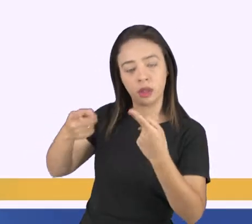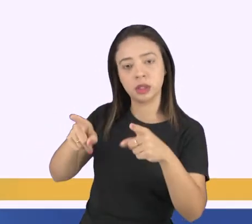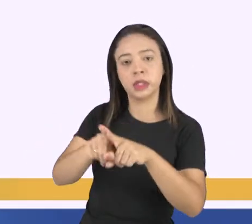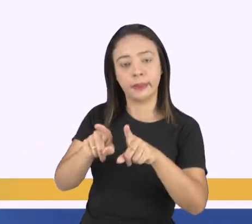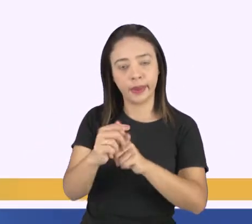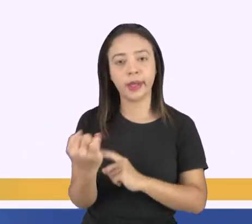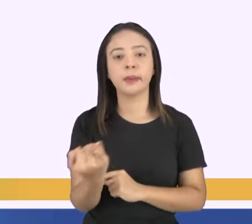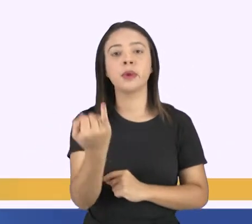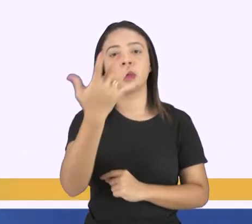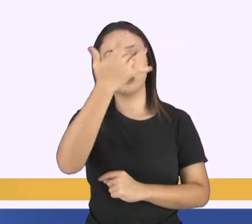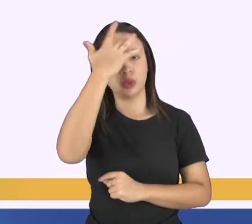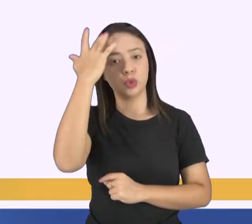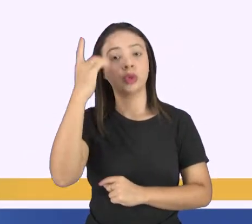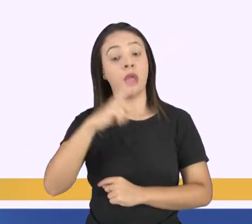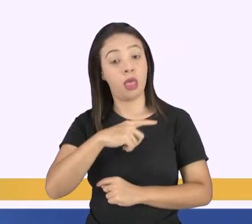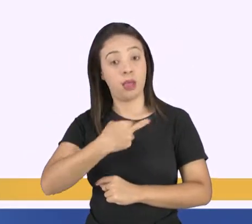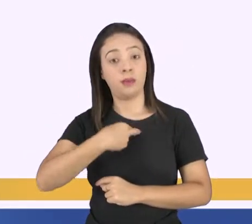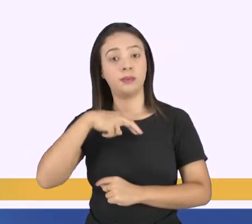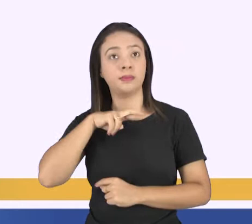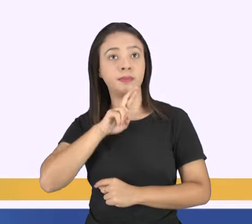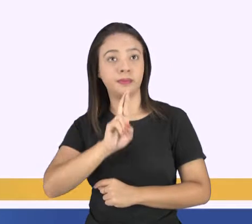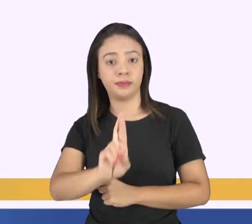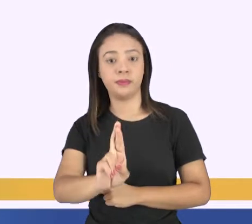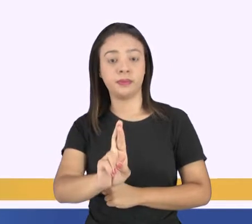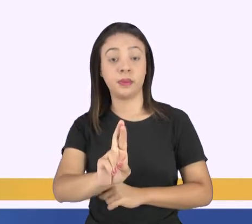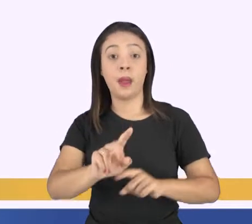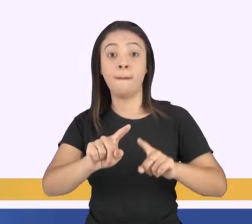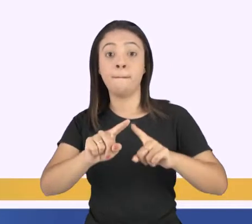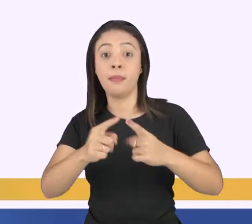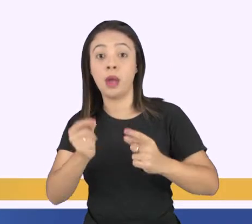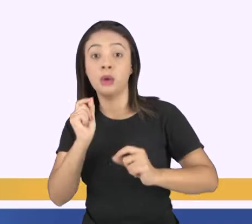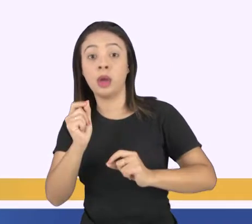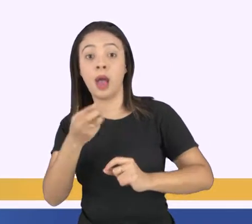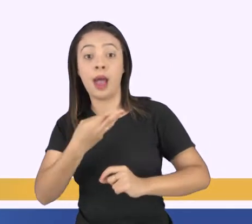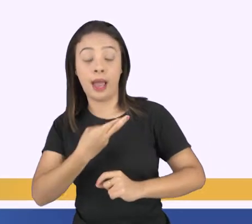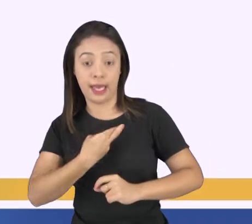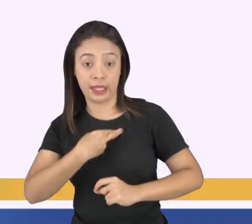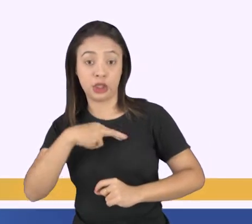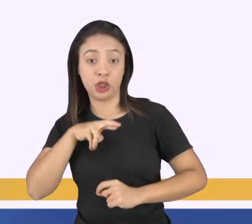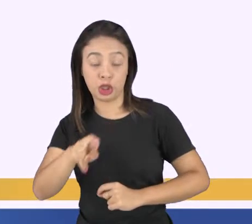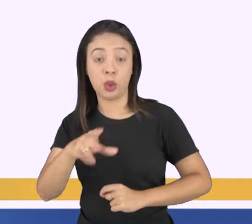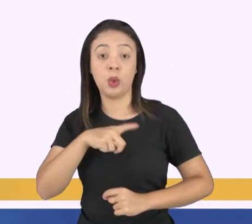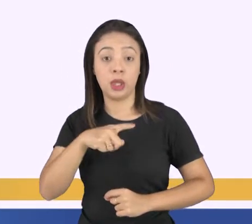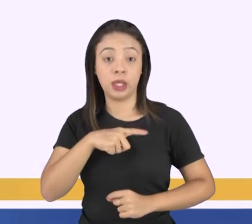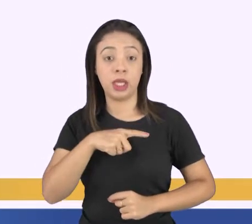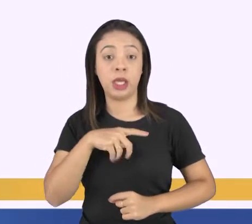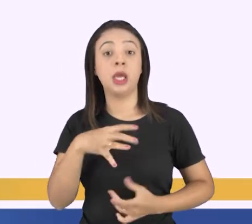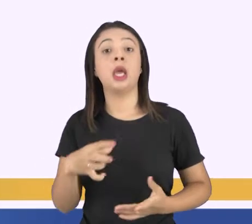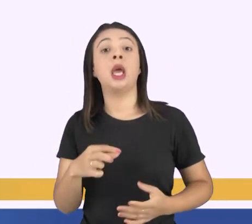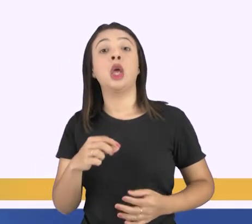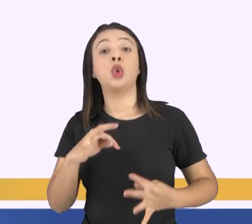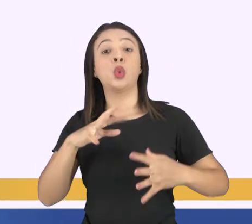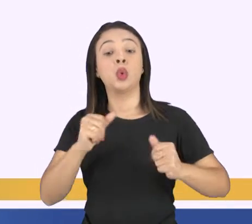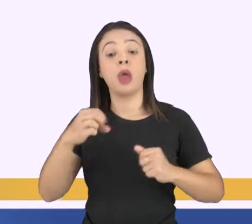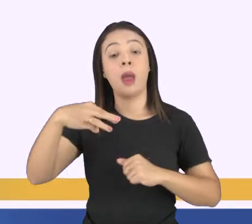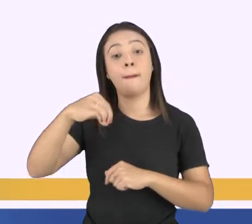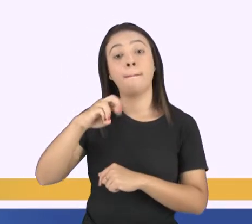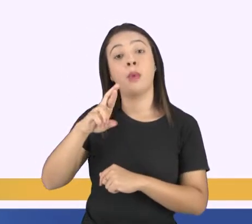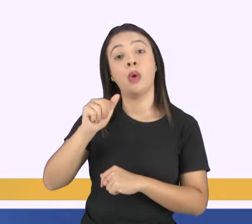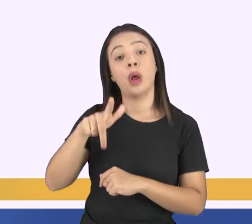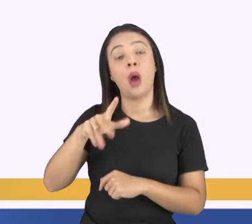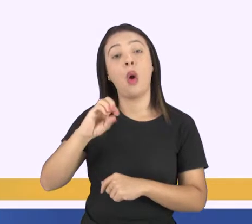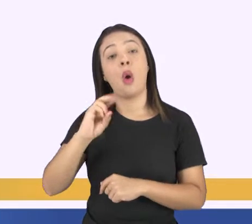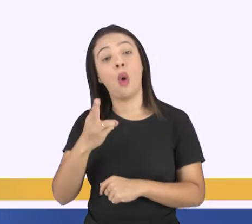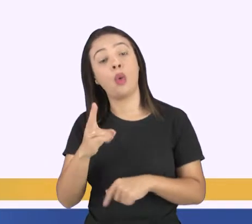né? Apesar das escolhas da religião ser moral ou imoral, a ética vai trabalhar com o conceito de ética e